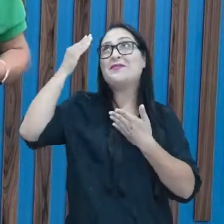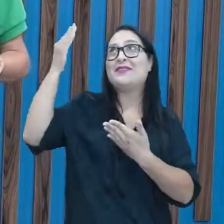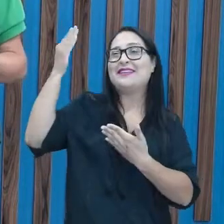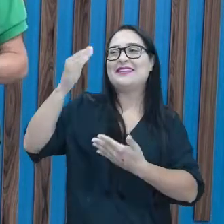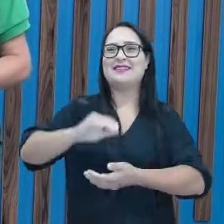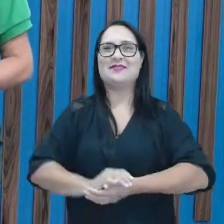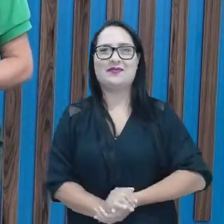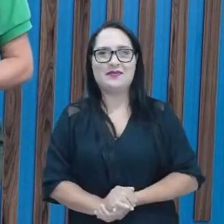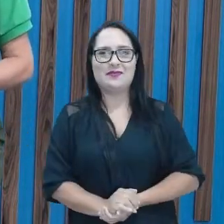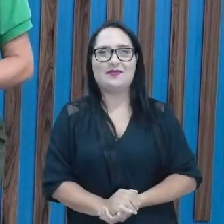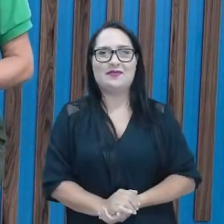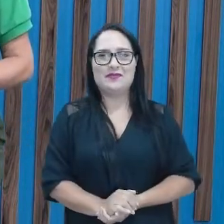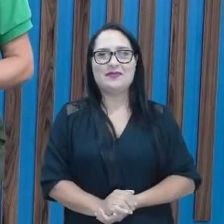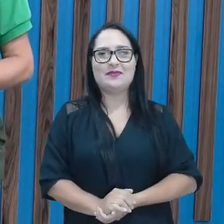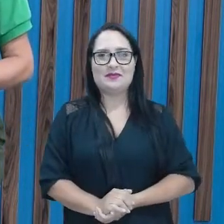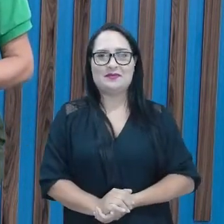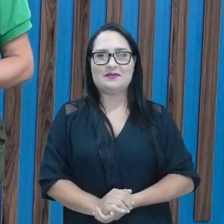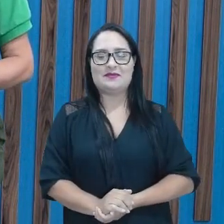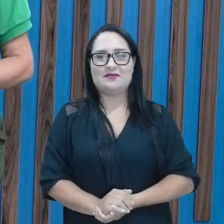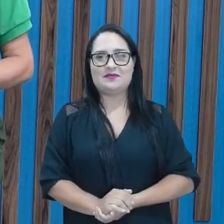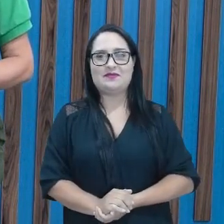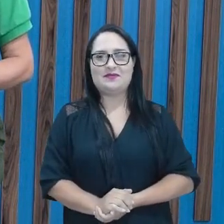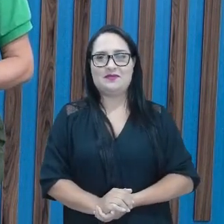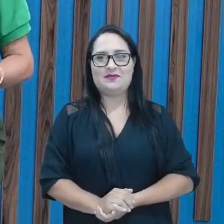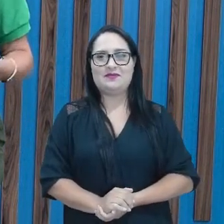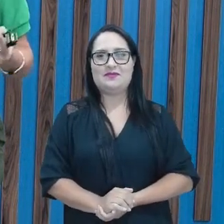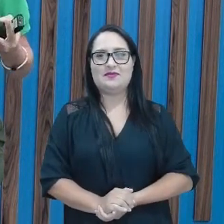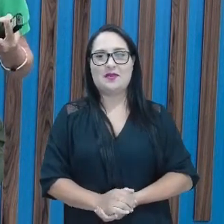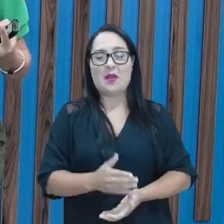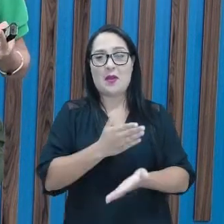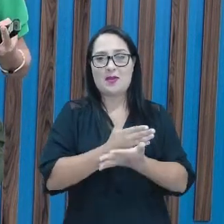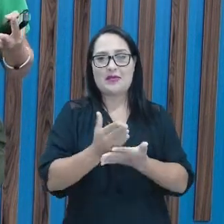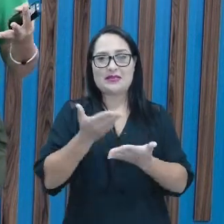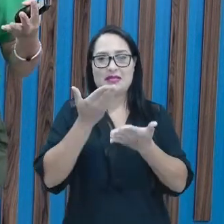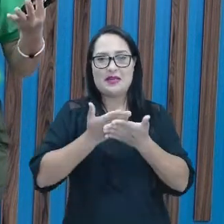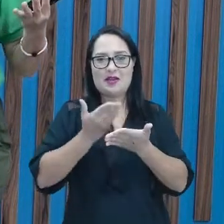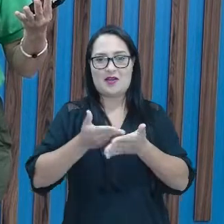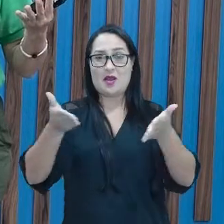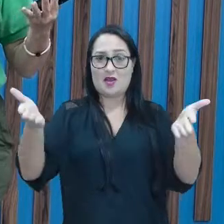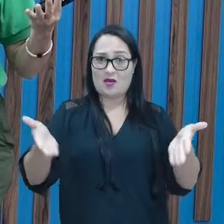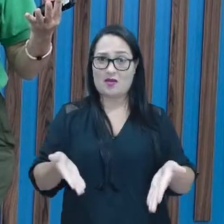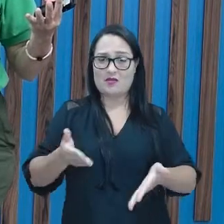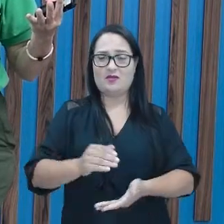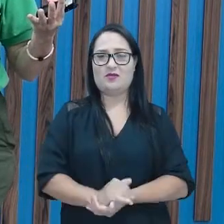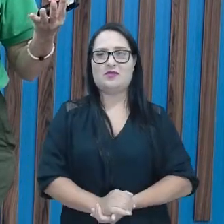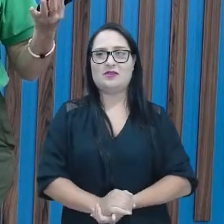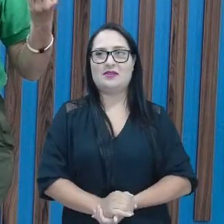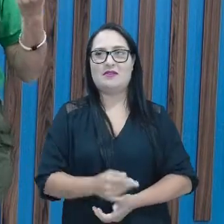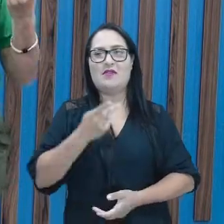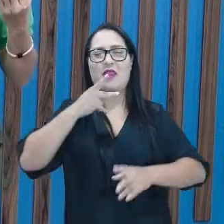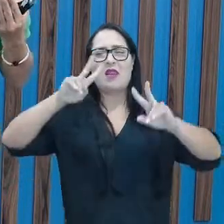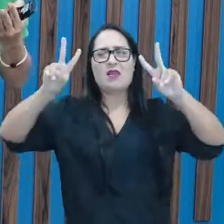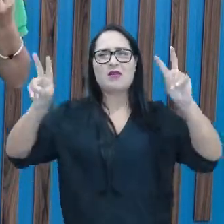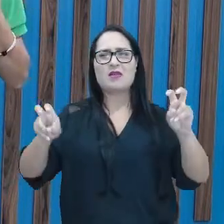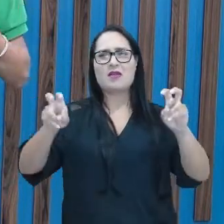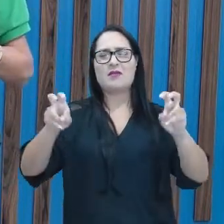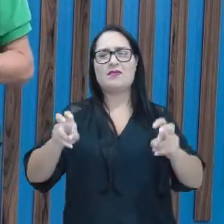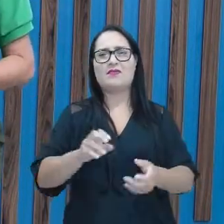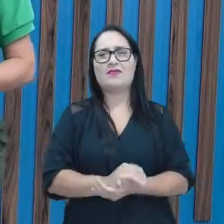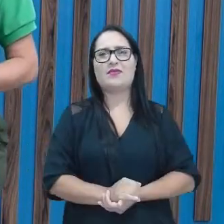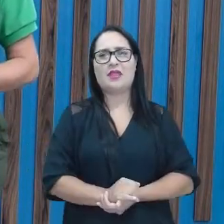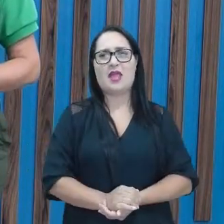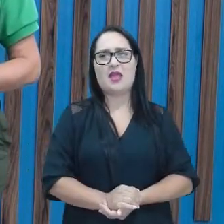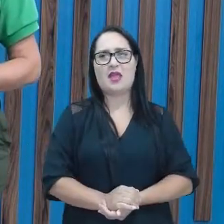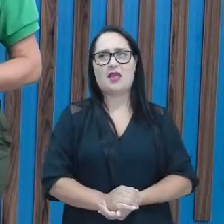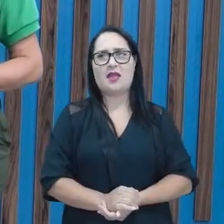Vamos lá, vamos ao início da aula. Hoje iremos falar sobre encontros